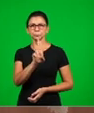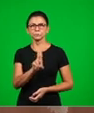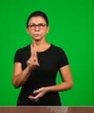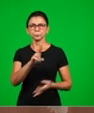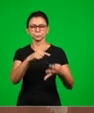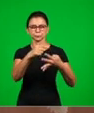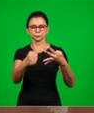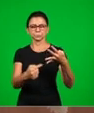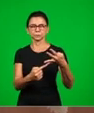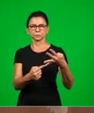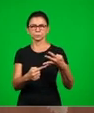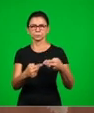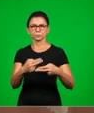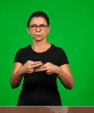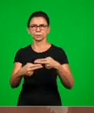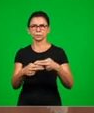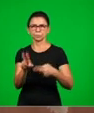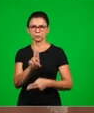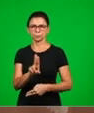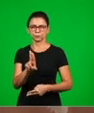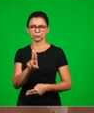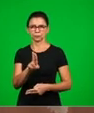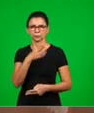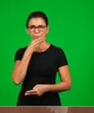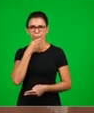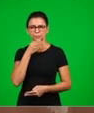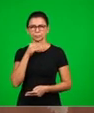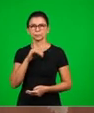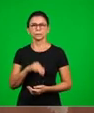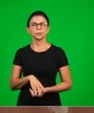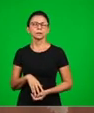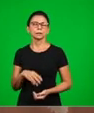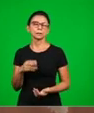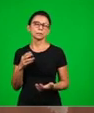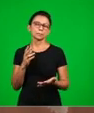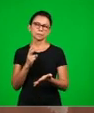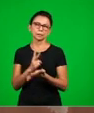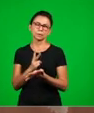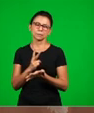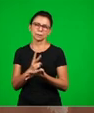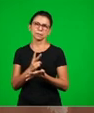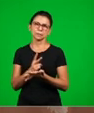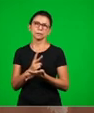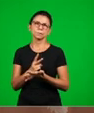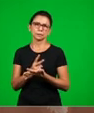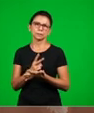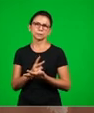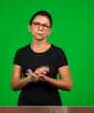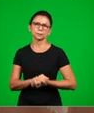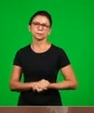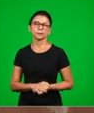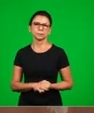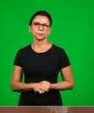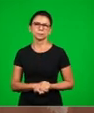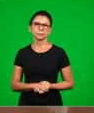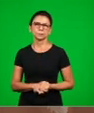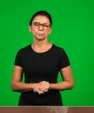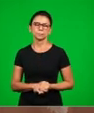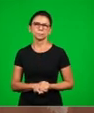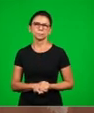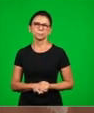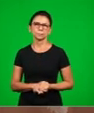por Neemias aqui, aqueles que são as mesmas armas, ou tem a mesma semelhança das